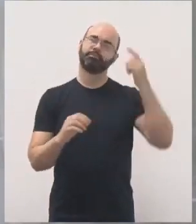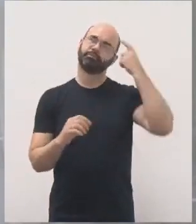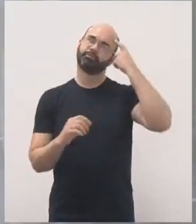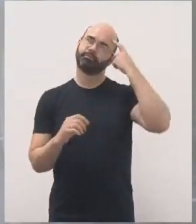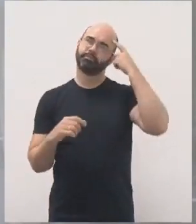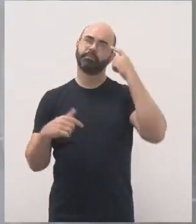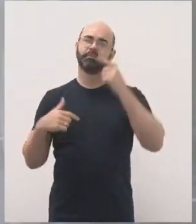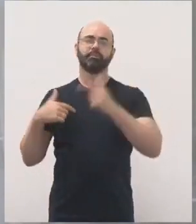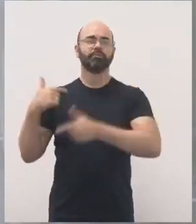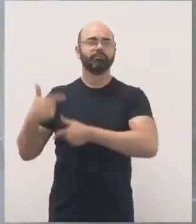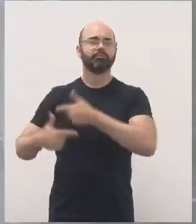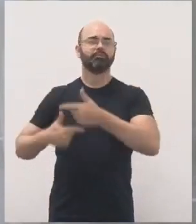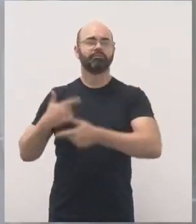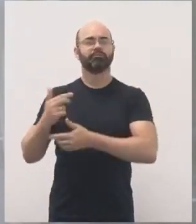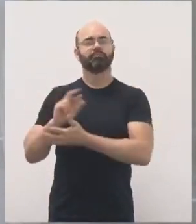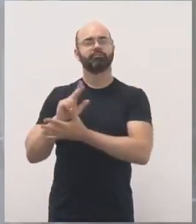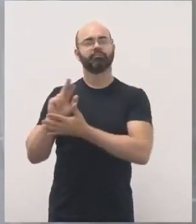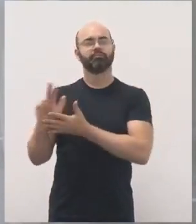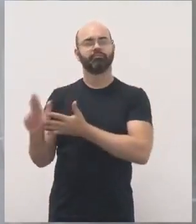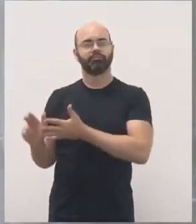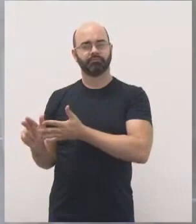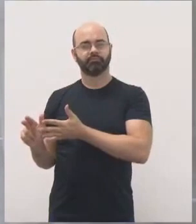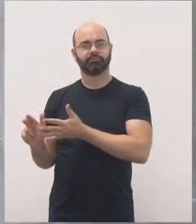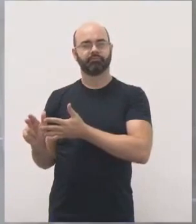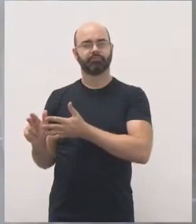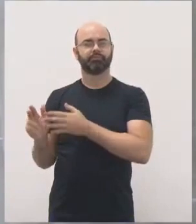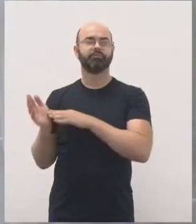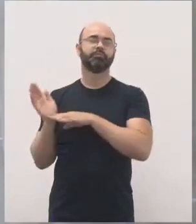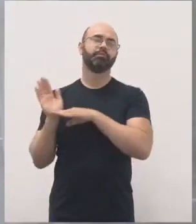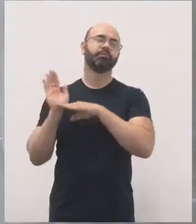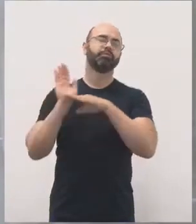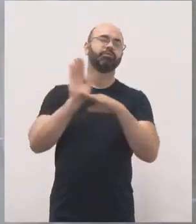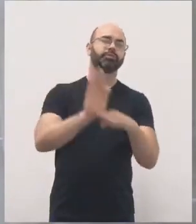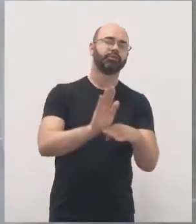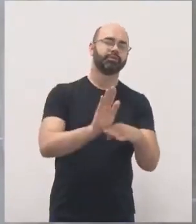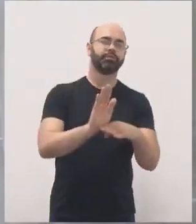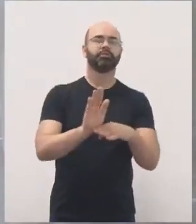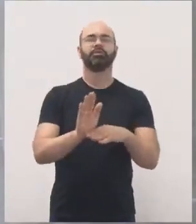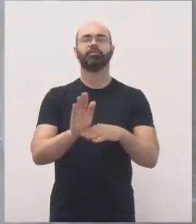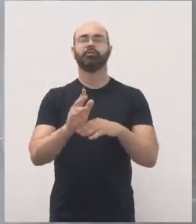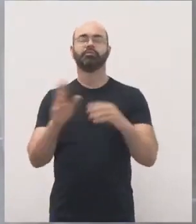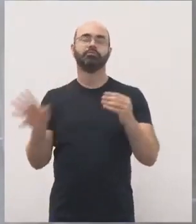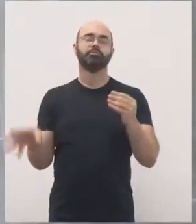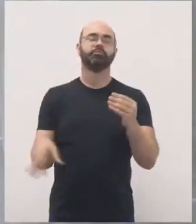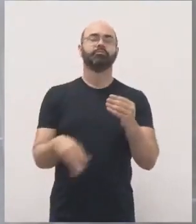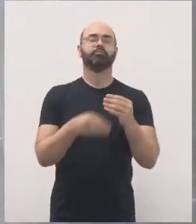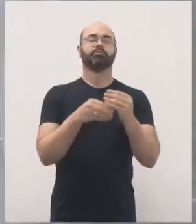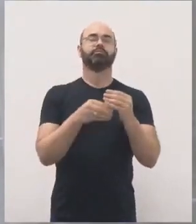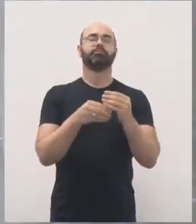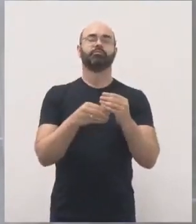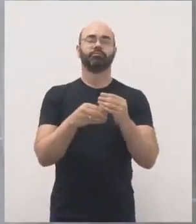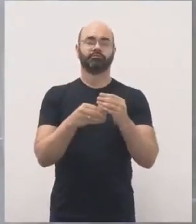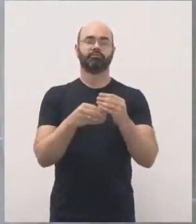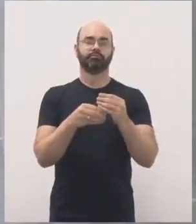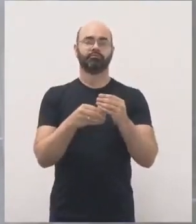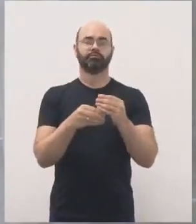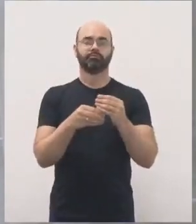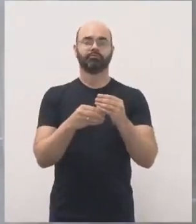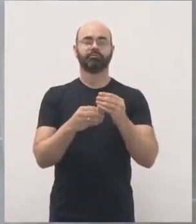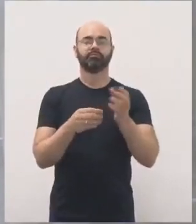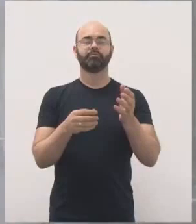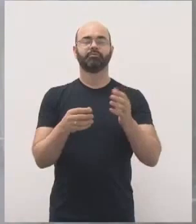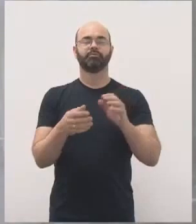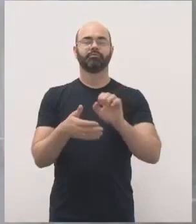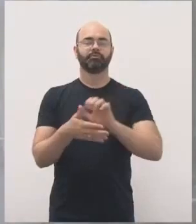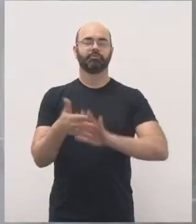para poder auxiliar, para poder, na verdade, somar aquelas atividades